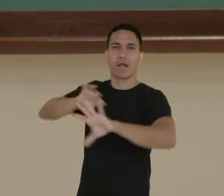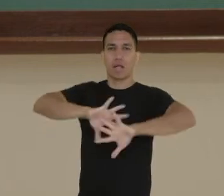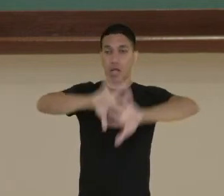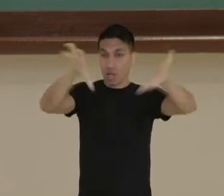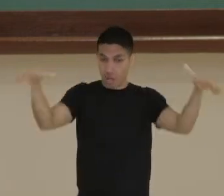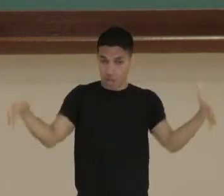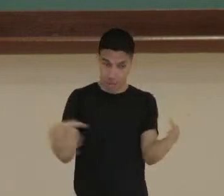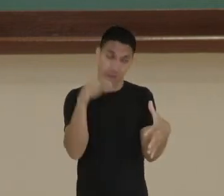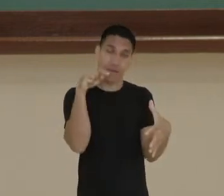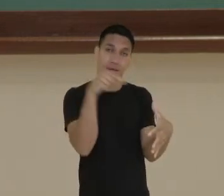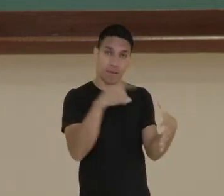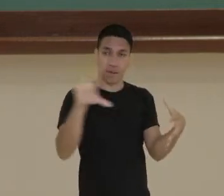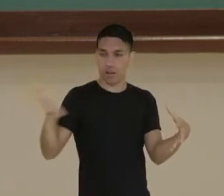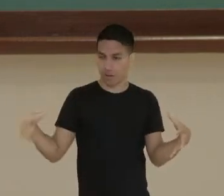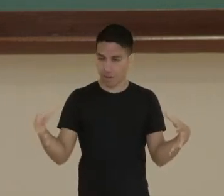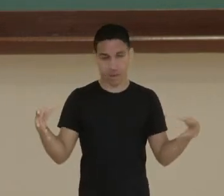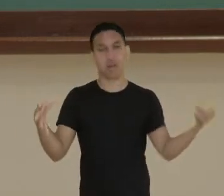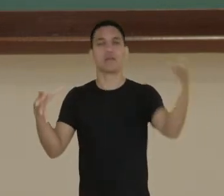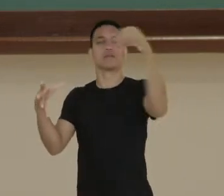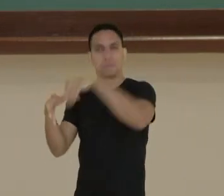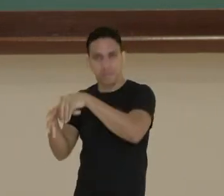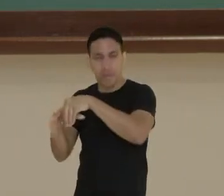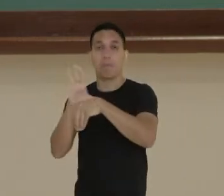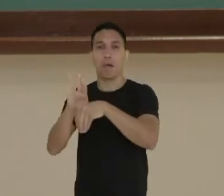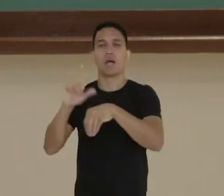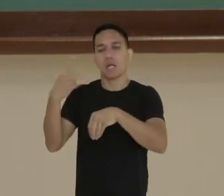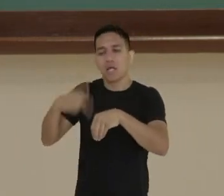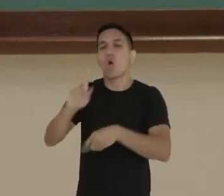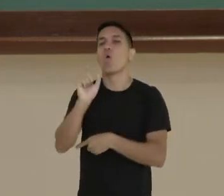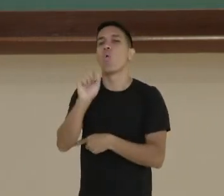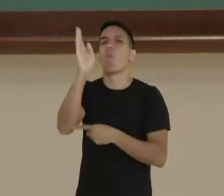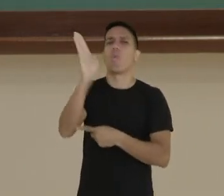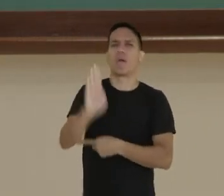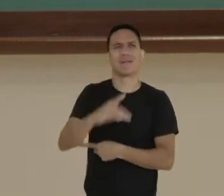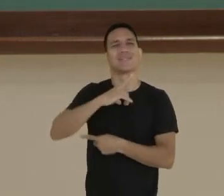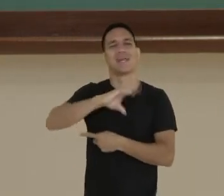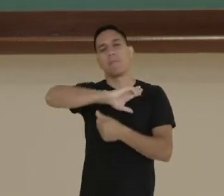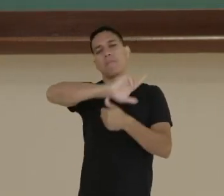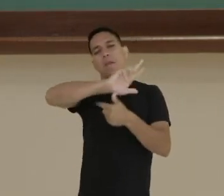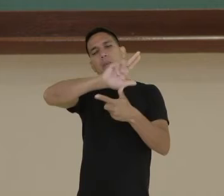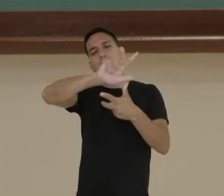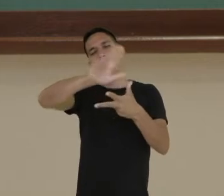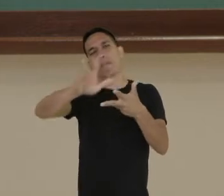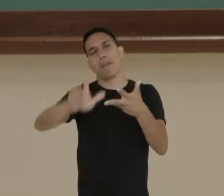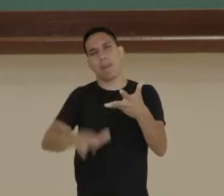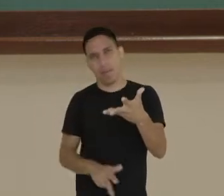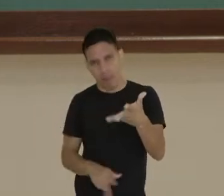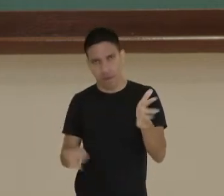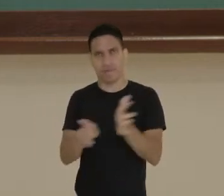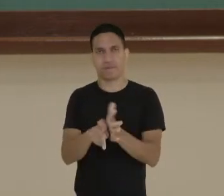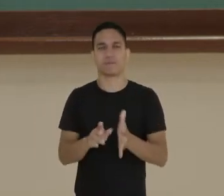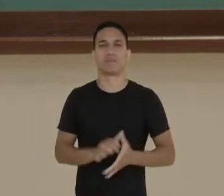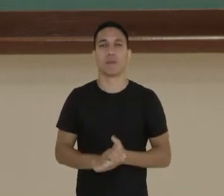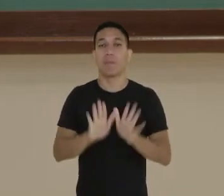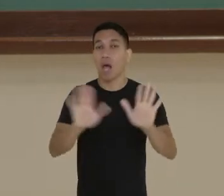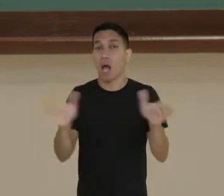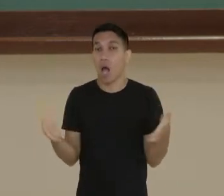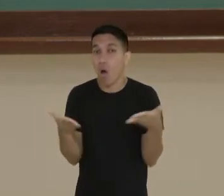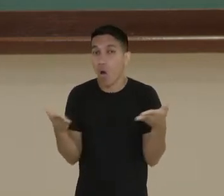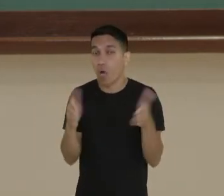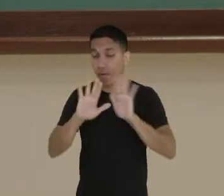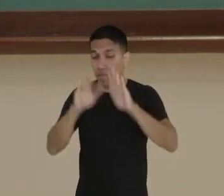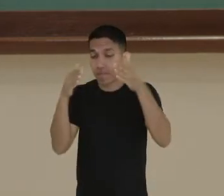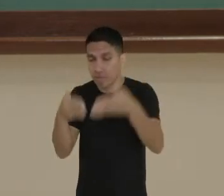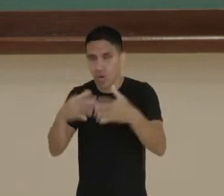a matriz elétrica, certo? E o Brasil, ela é bastante diversificado nessa matriz energética. Mas vamos dar um foco agora a